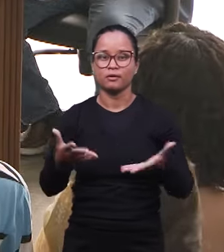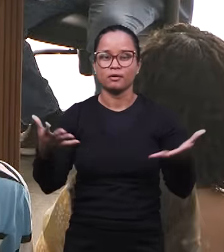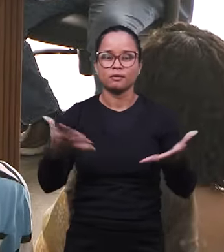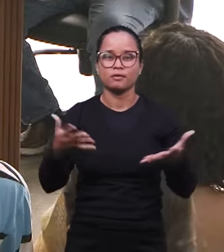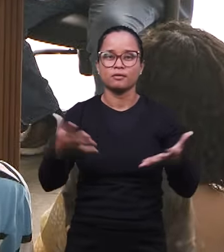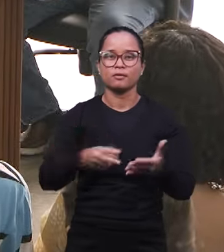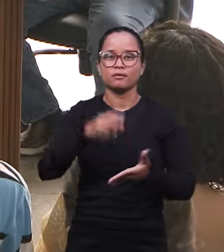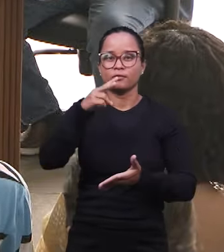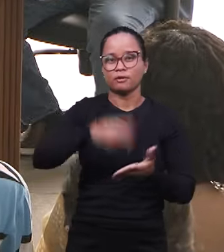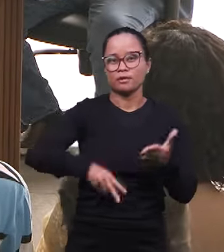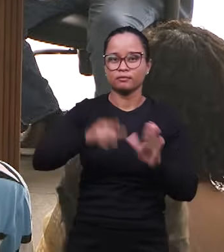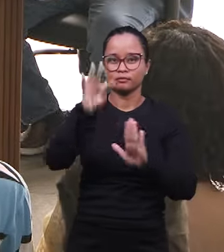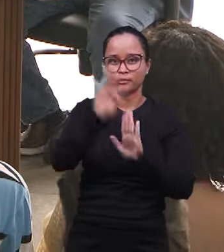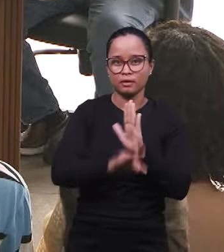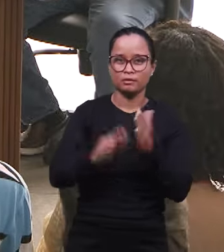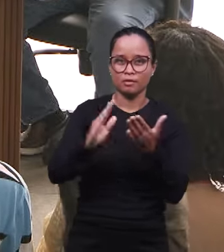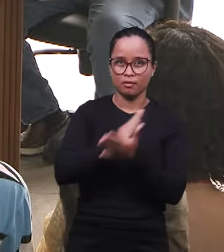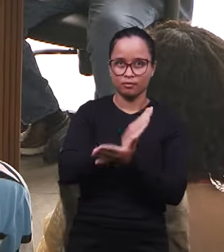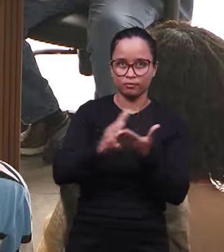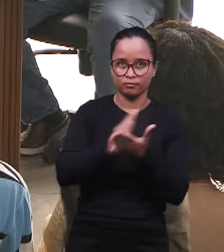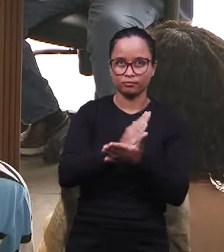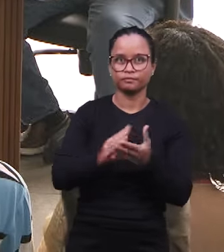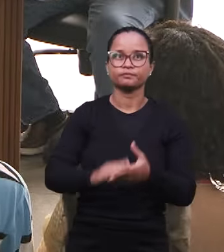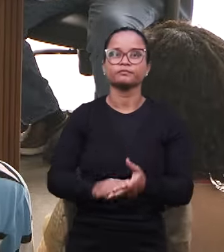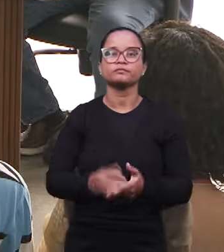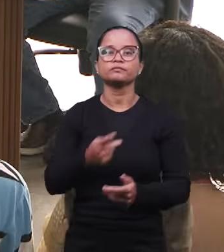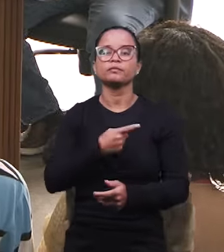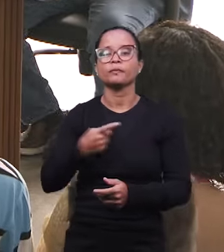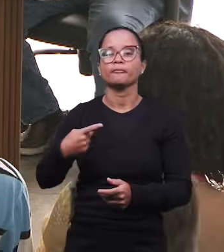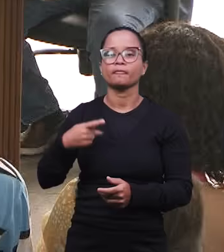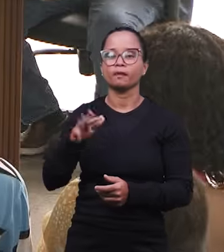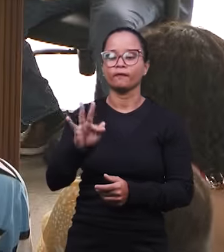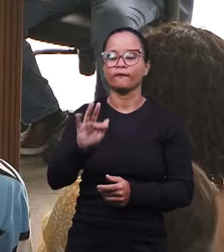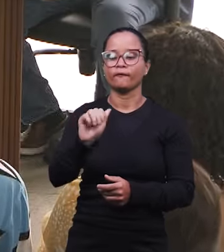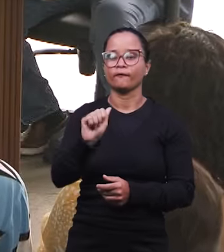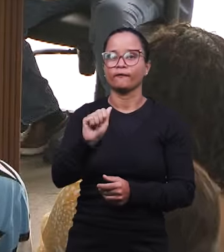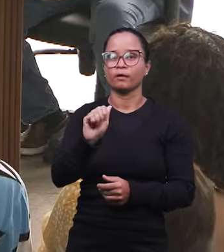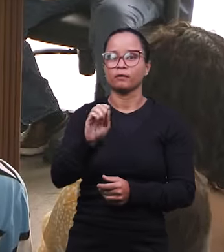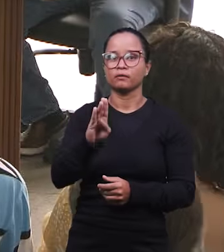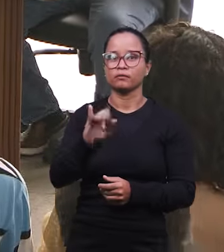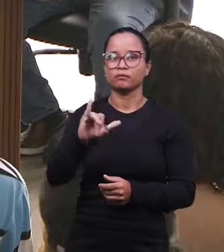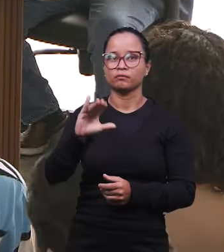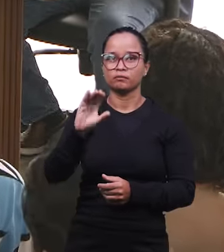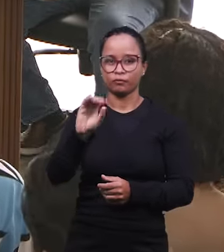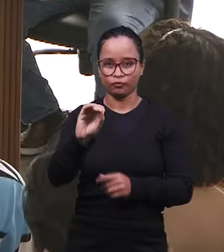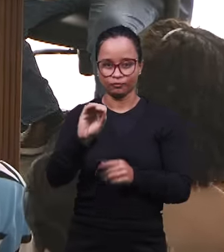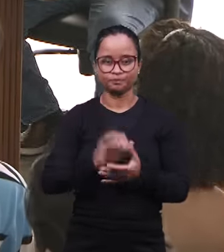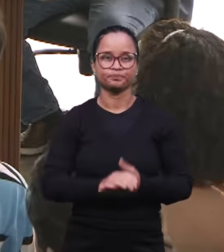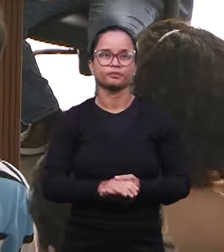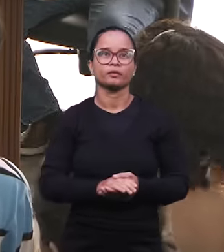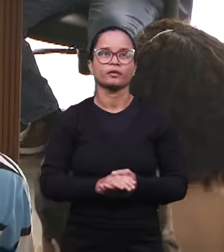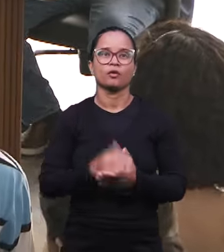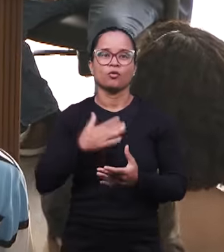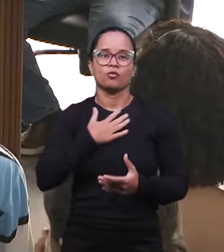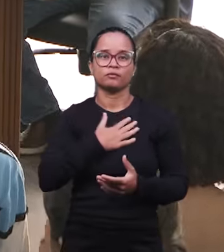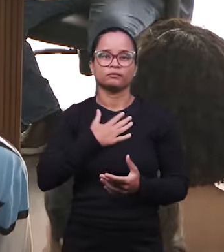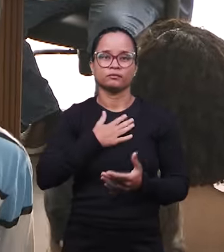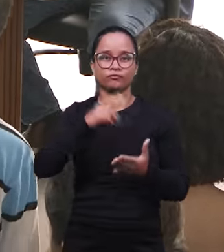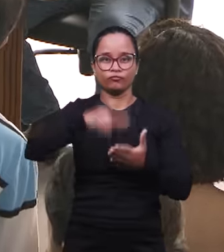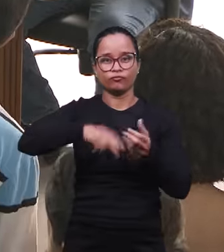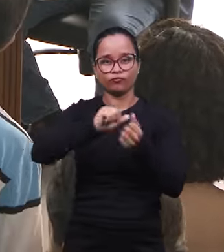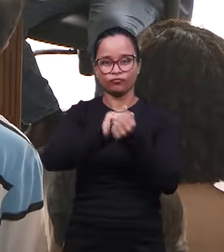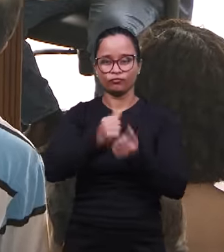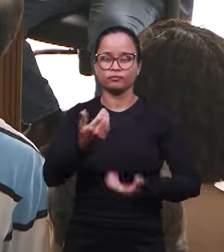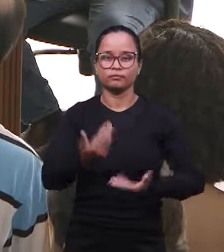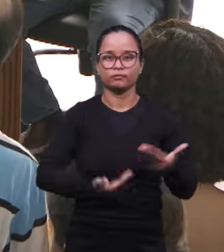vamos ter ainda a leitura de mais alguns textos da Palavra do Senhor. O pastor Fábio Lúcio vai prosseguir. Eu queria aqui ler junto com os